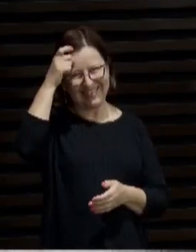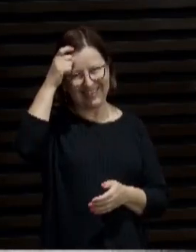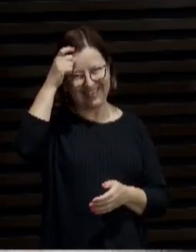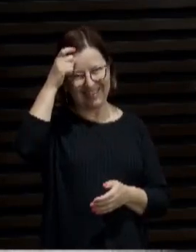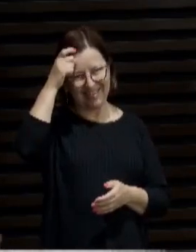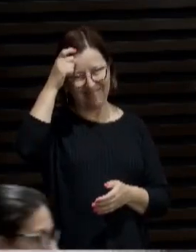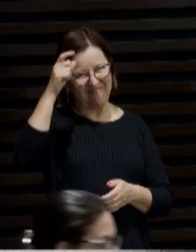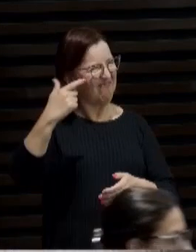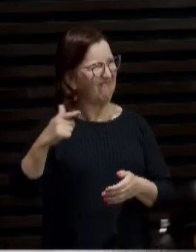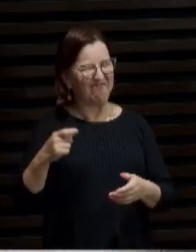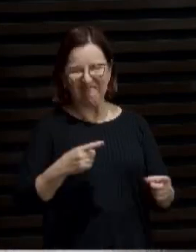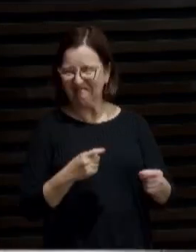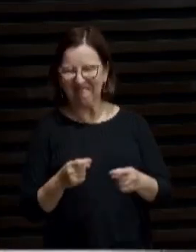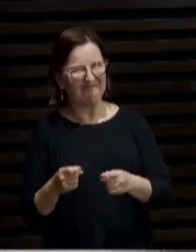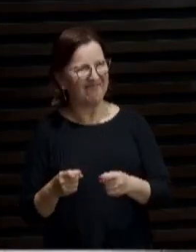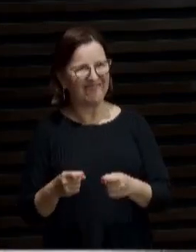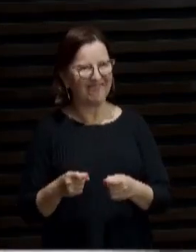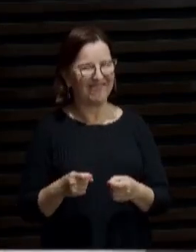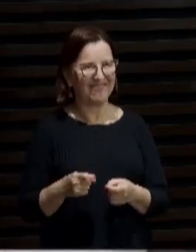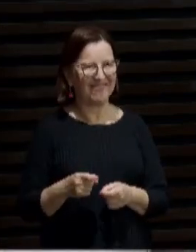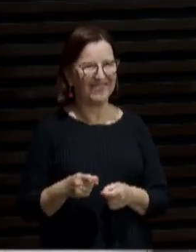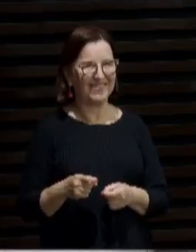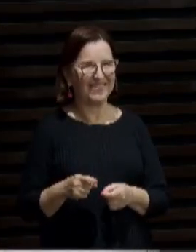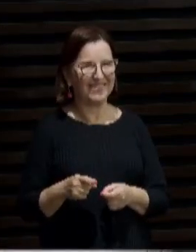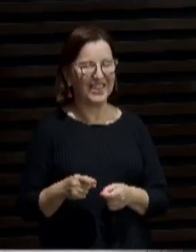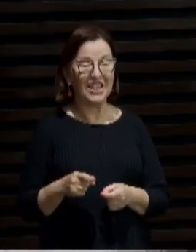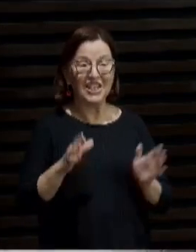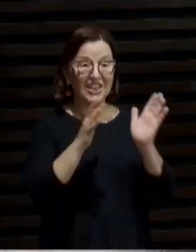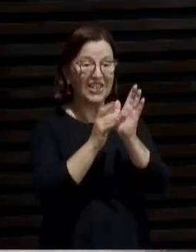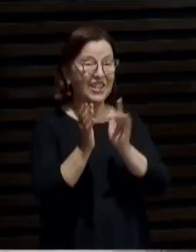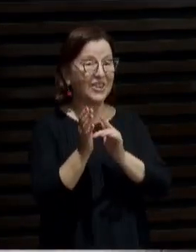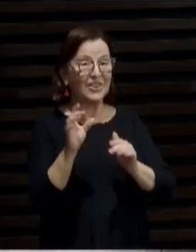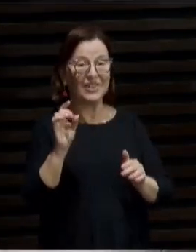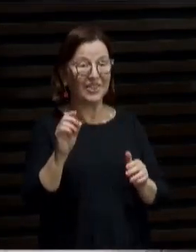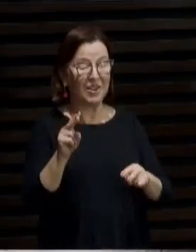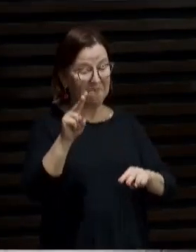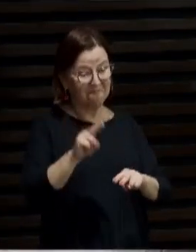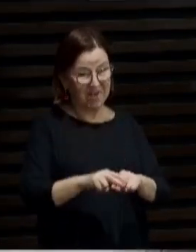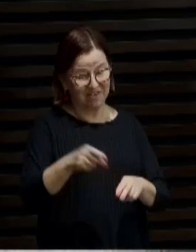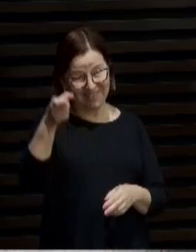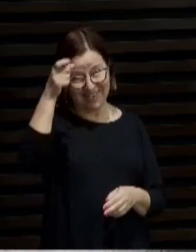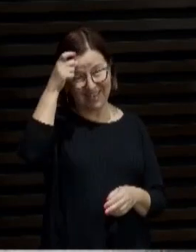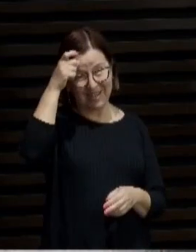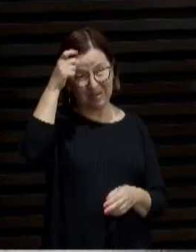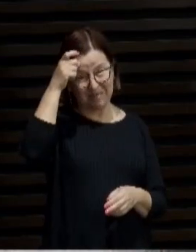nem batalha. Não deu nem pro cheiro. Ele simplesmente algema. Não houve luta. E ele já joga